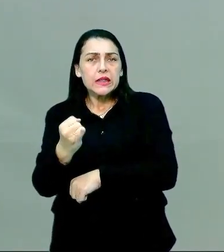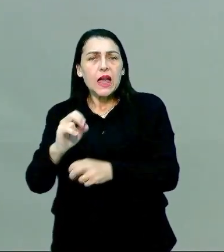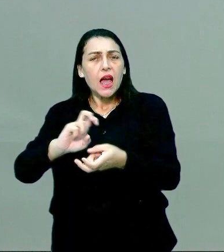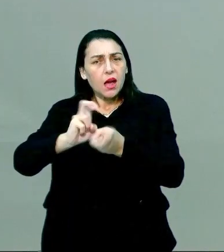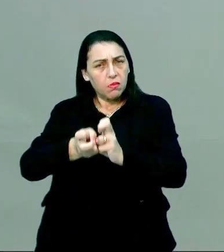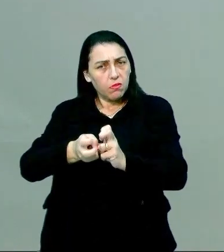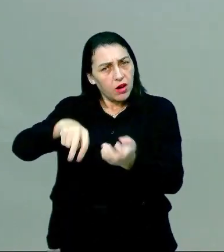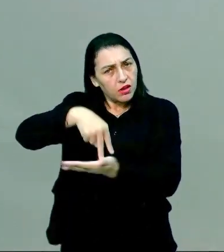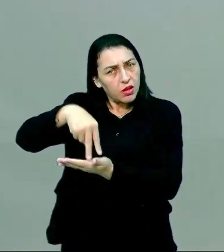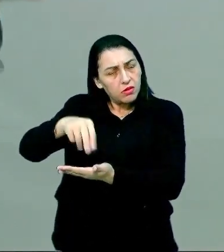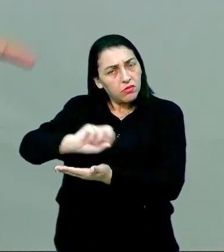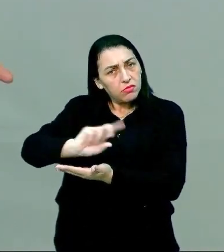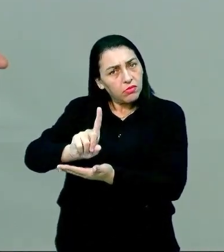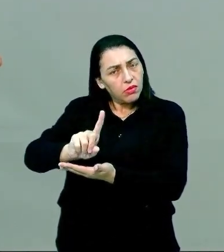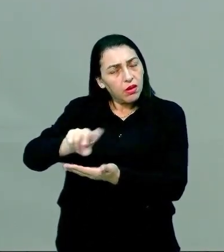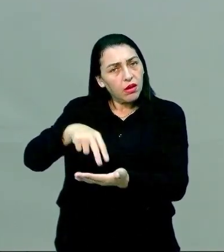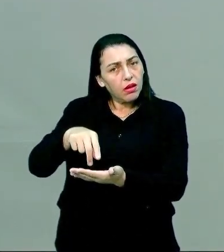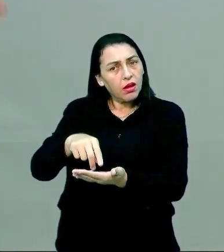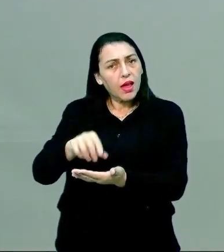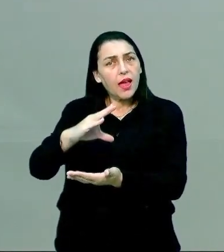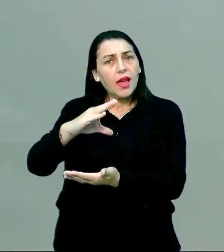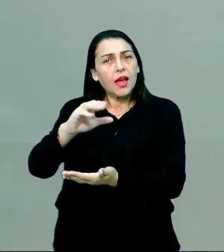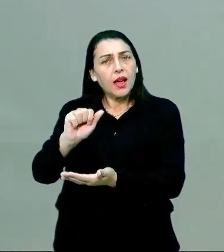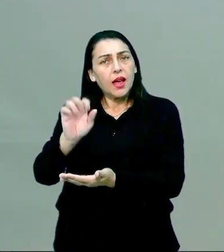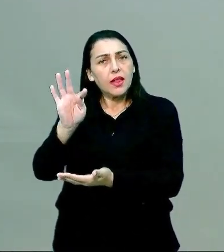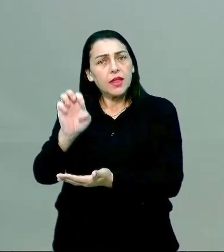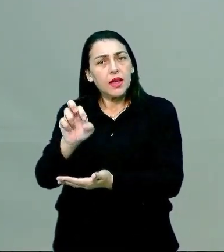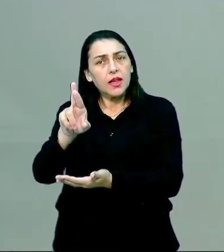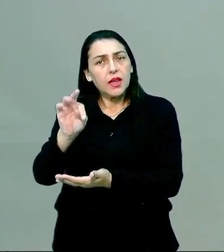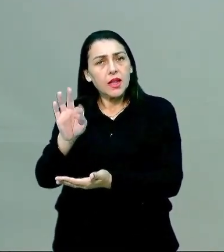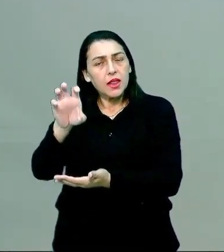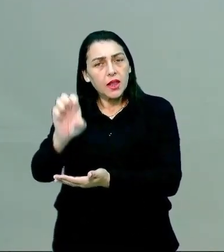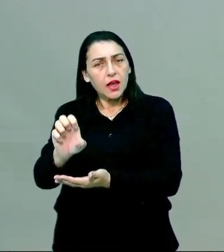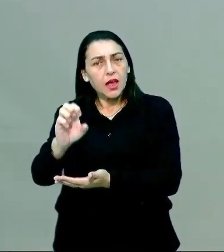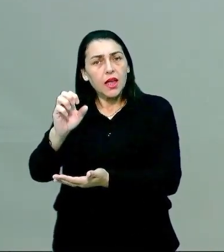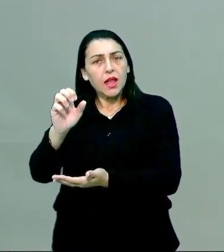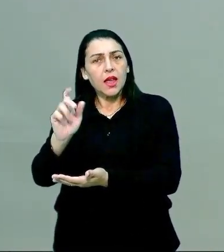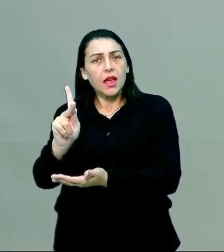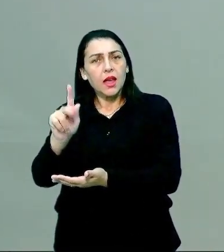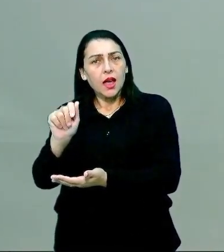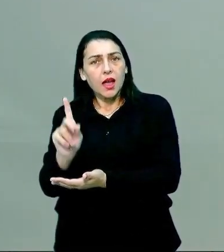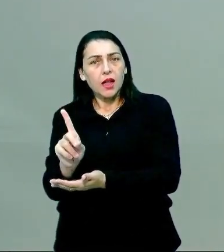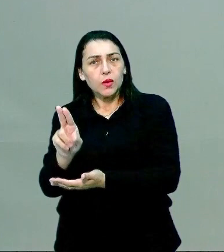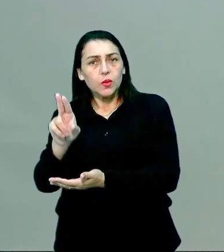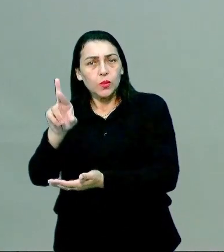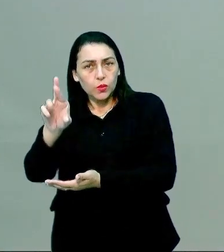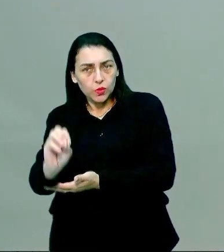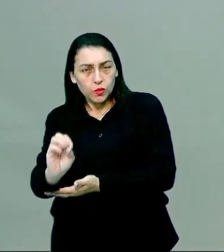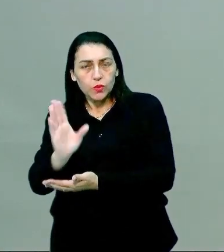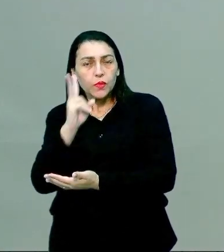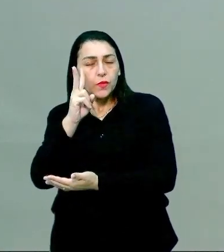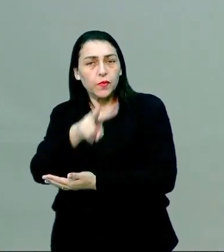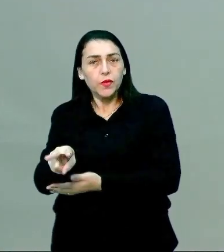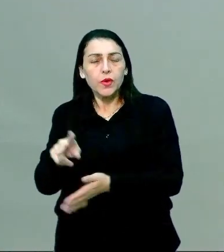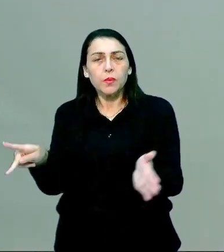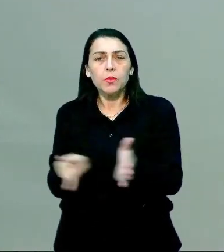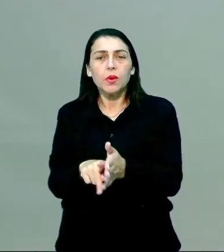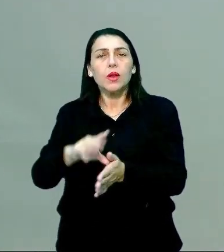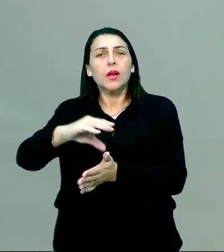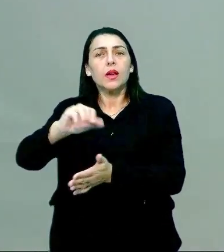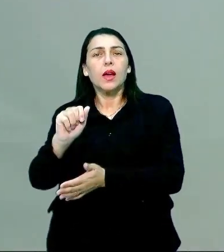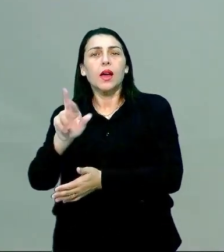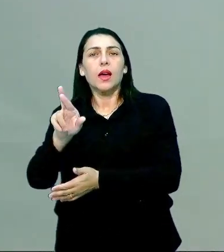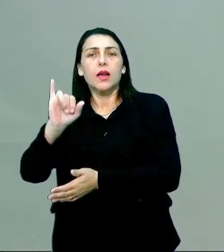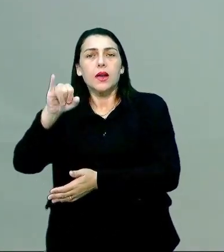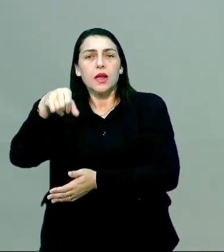capoeira é dança ou não é. Você conhece o cateretê? Você já ouviu falar de kuduro? Vejo, o próprio carimbó às vezes